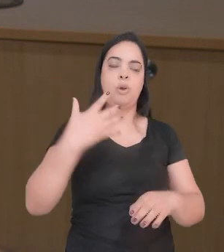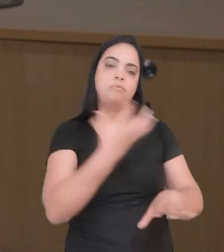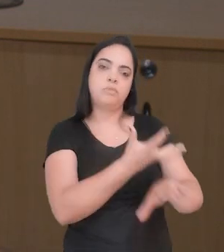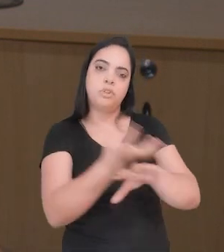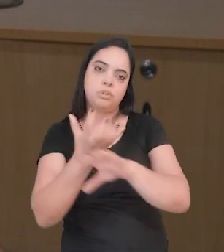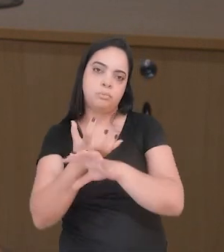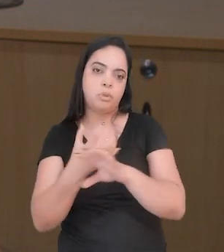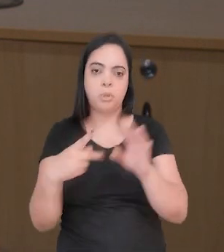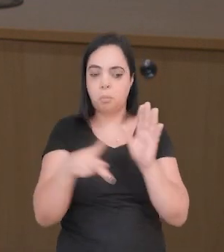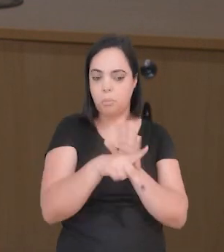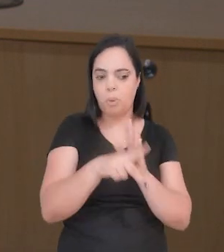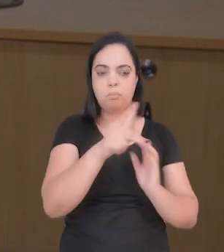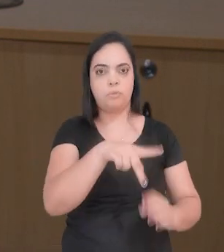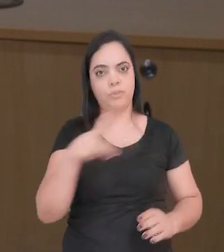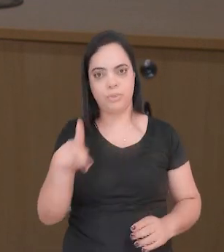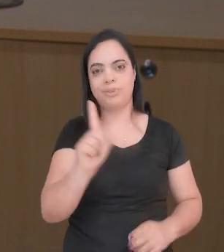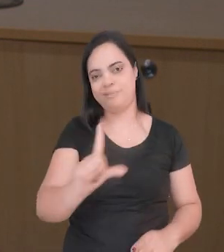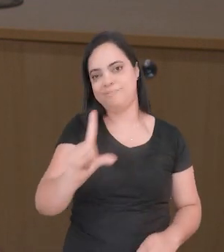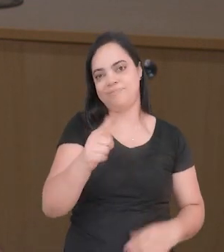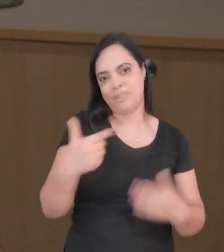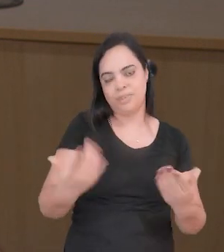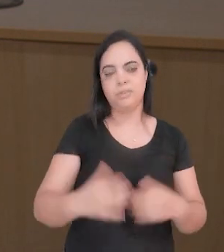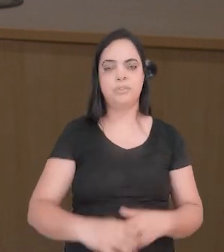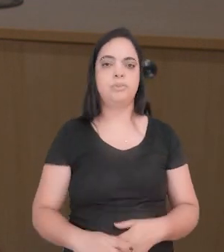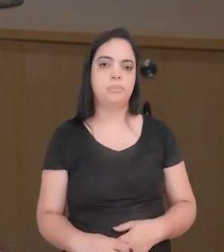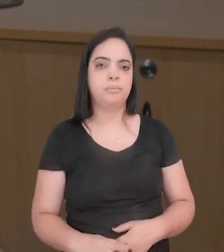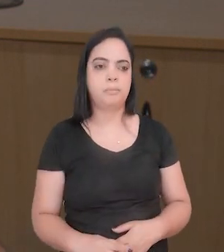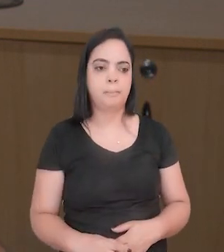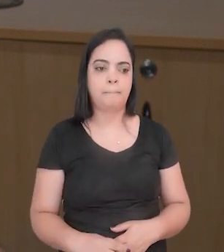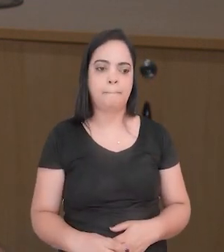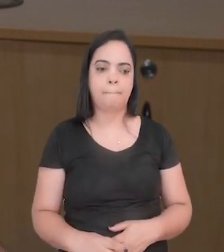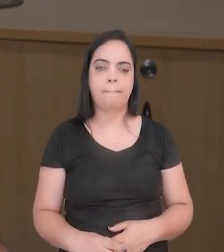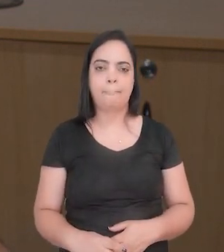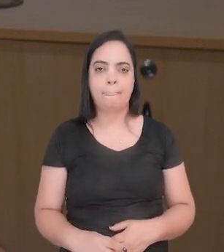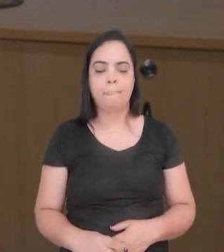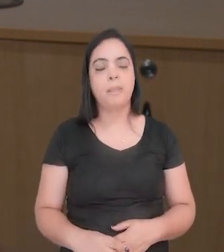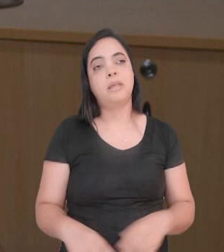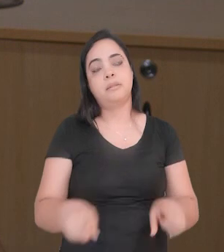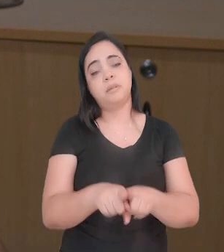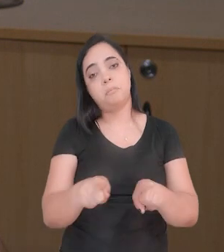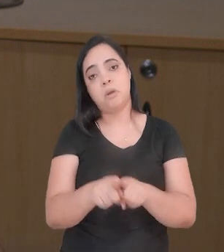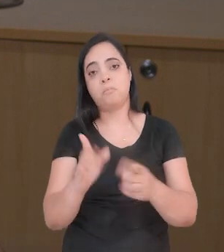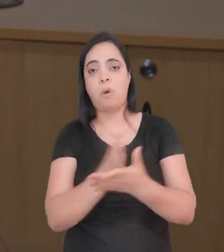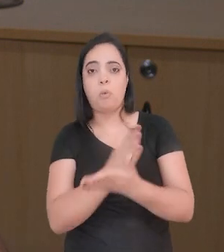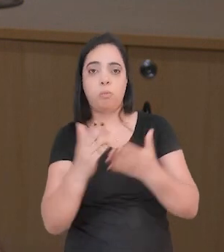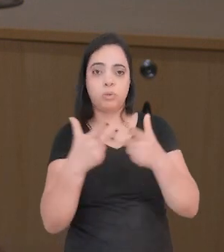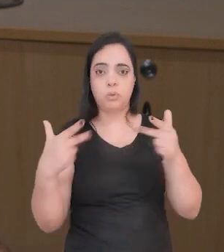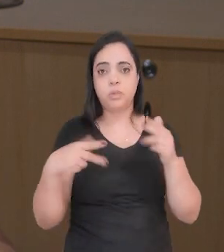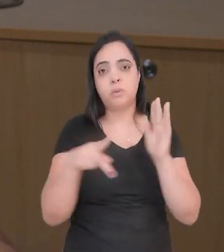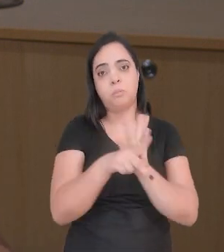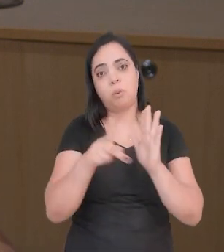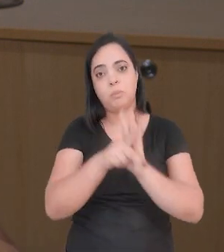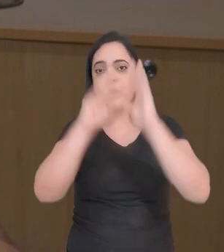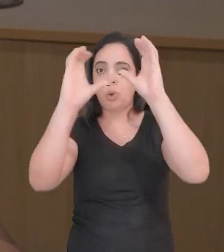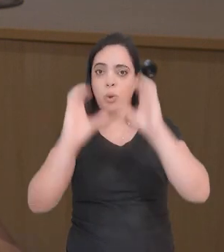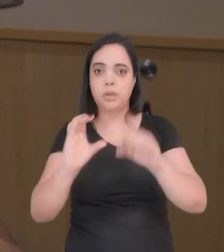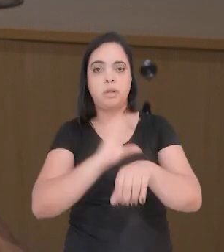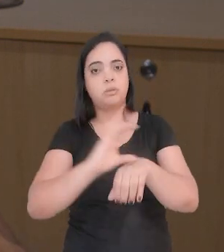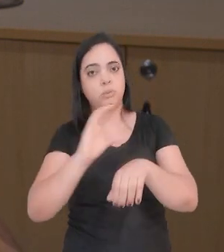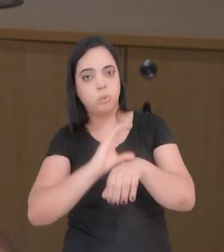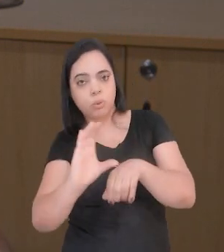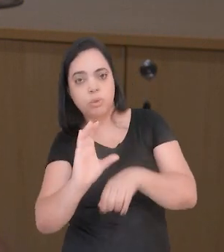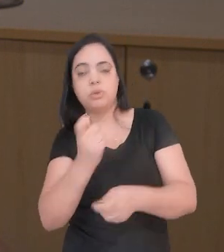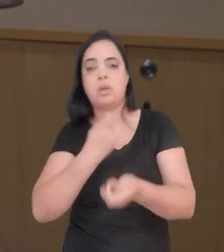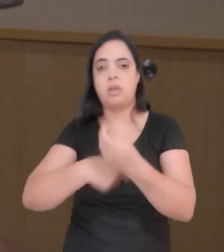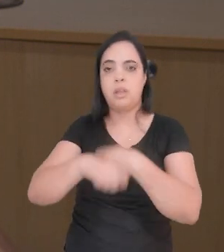parte das disciplinas com professor obviamente algo mais com a coordenação do curso e essa